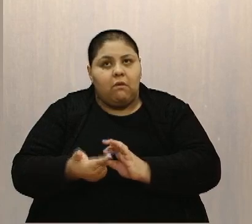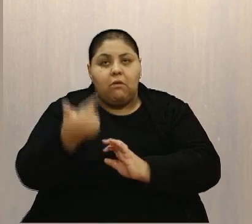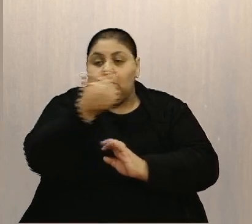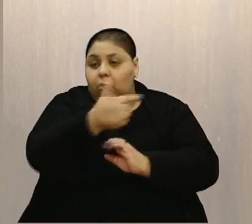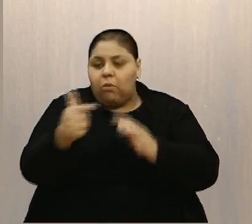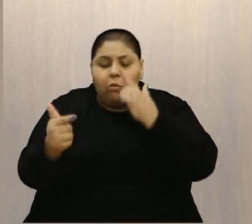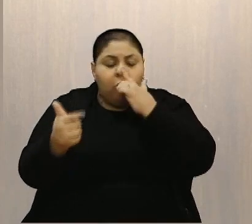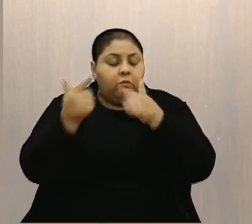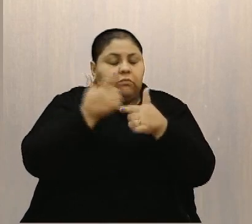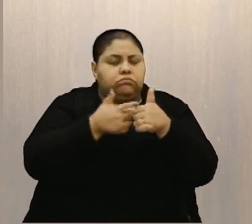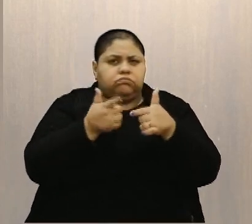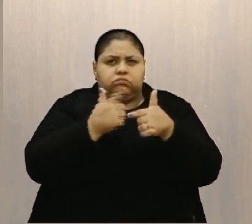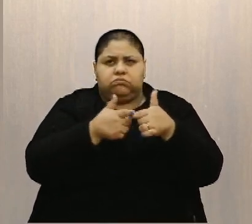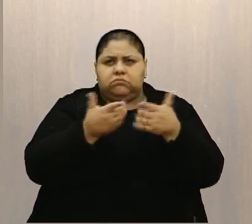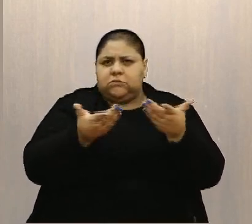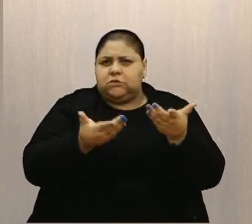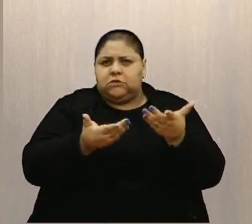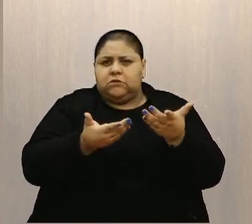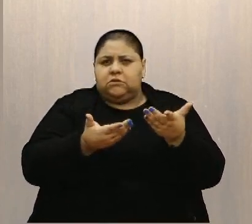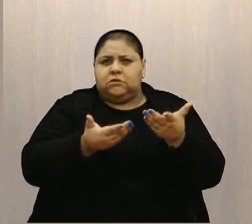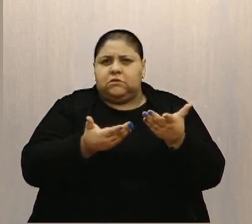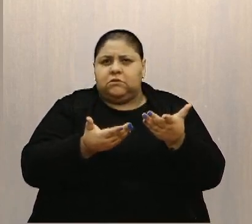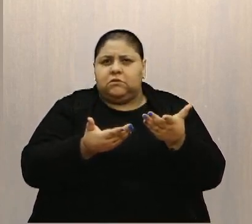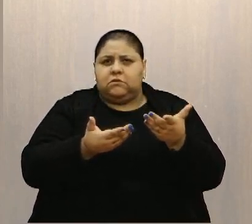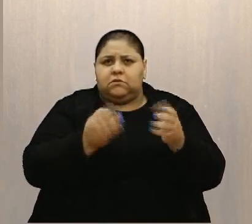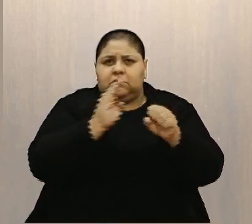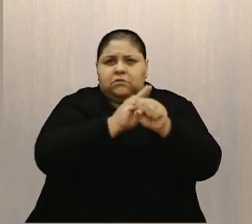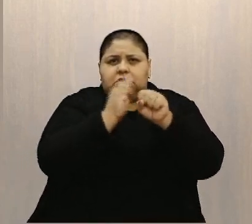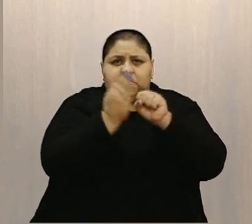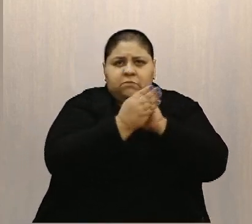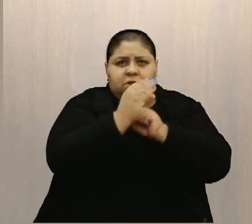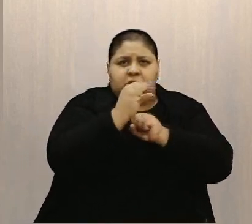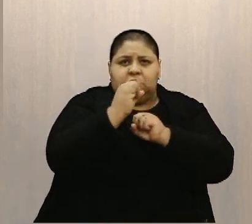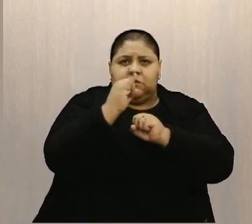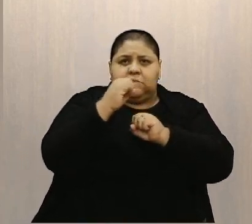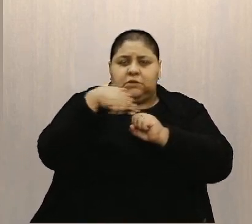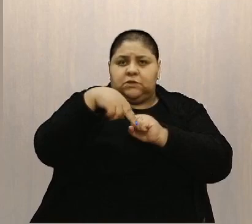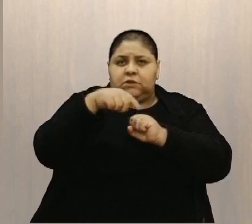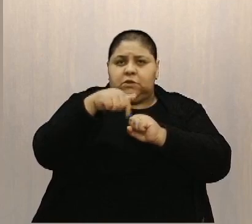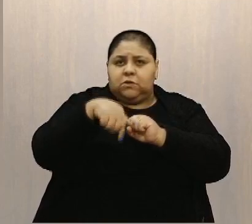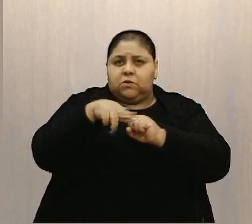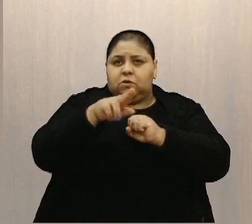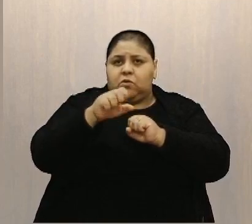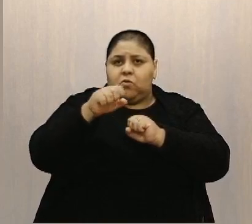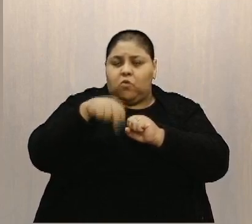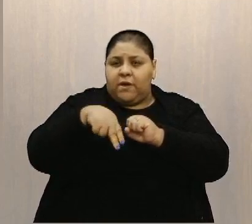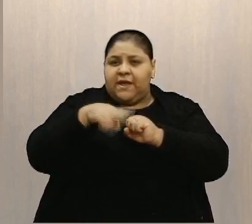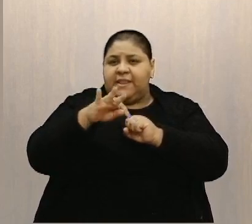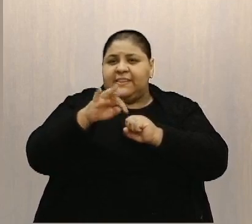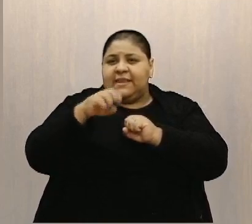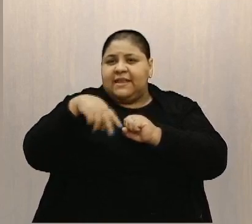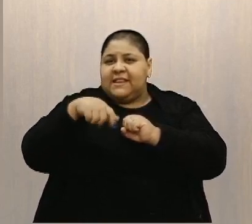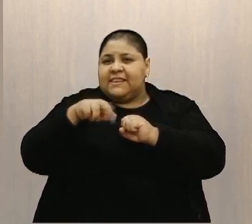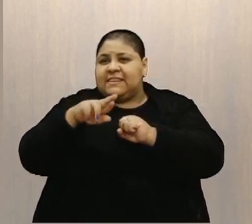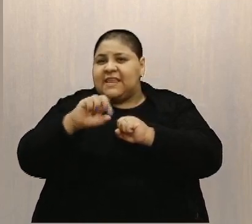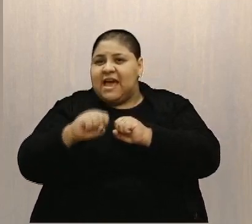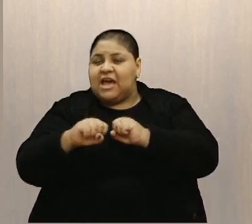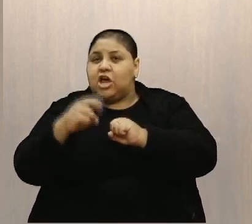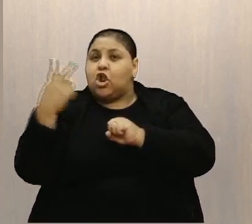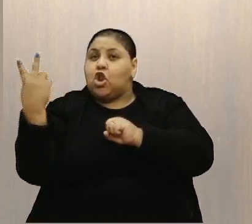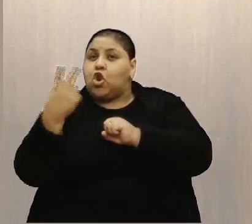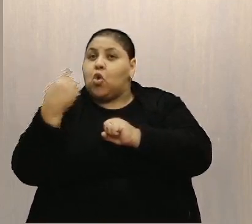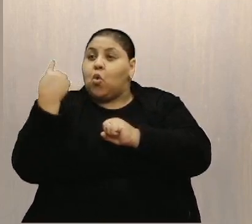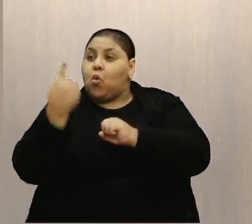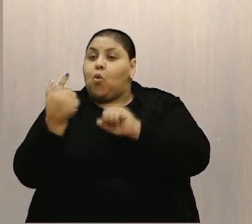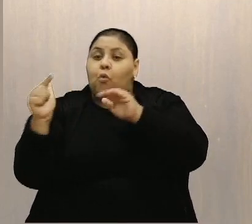situação também de um caso ali no Cinquentenário 2, não é nenhum beco, não é nada. Faz uma semana que eu